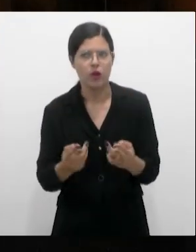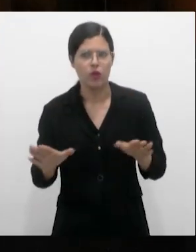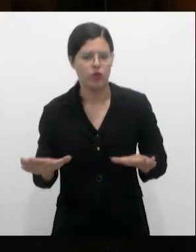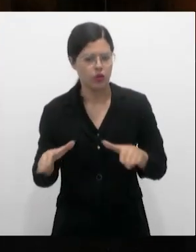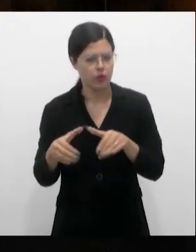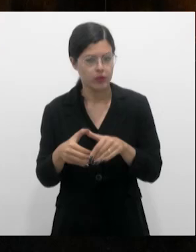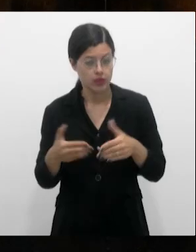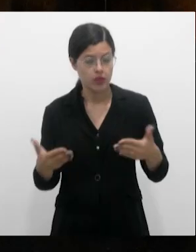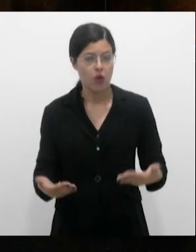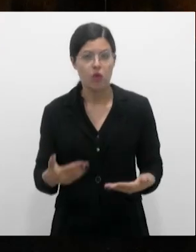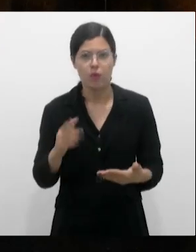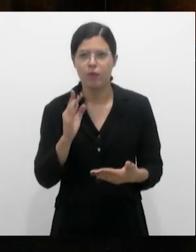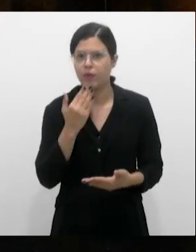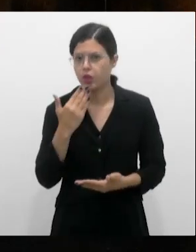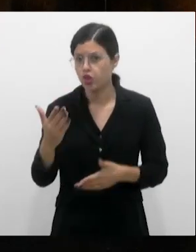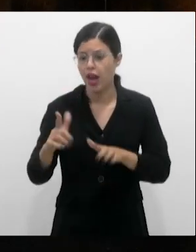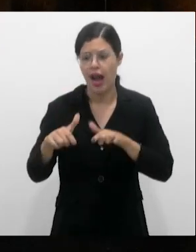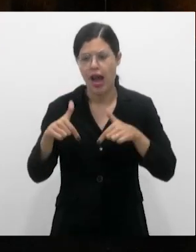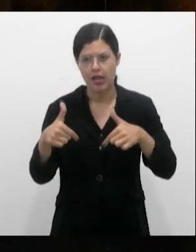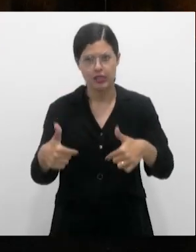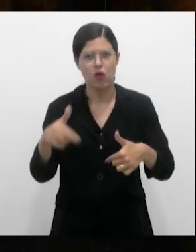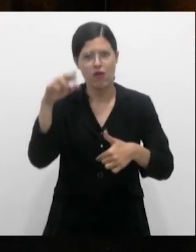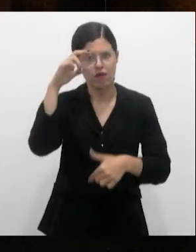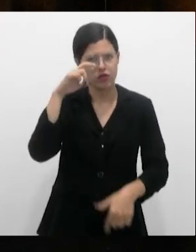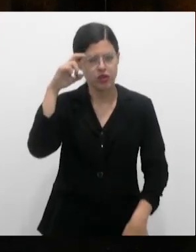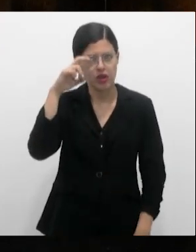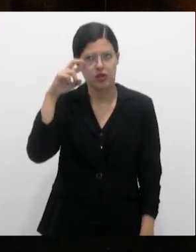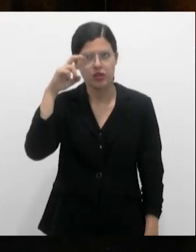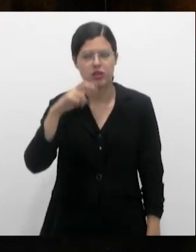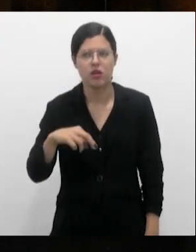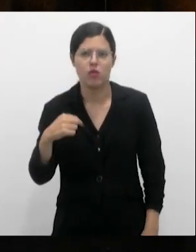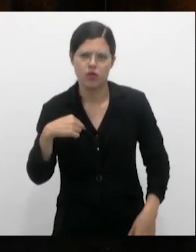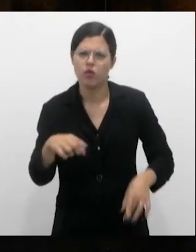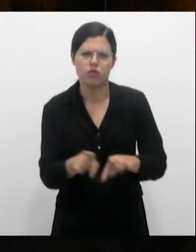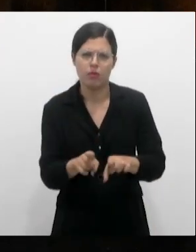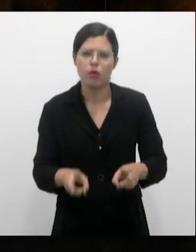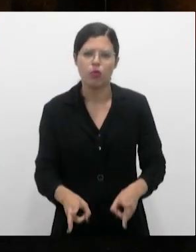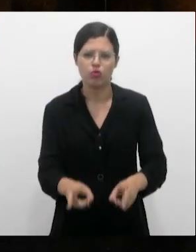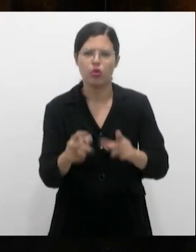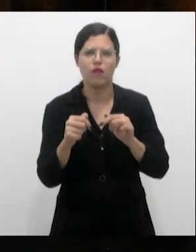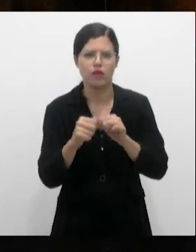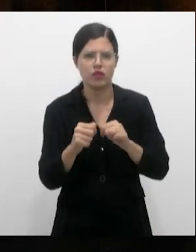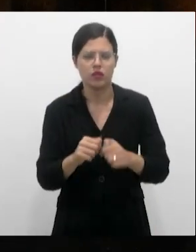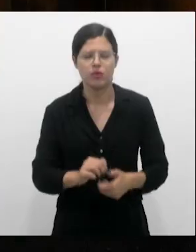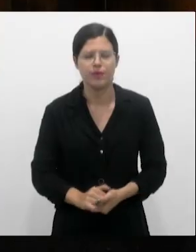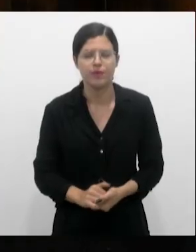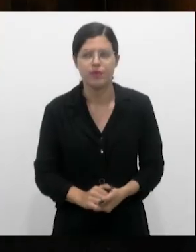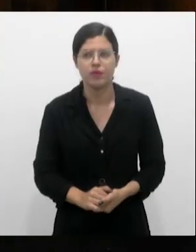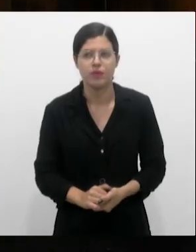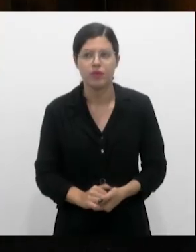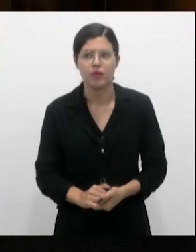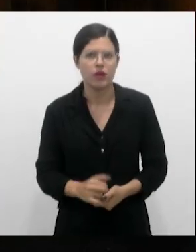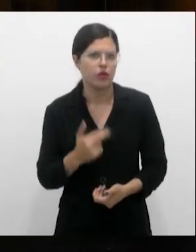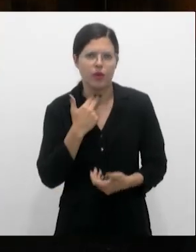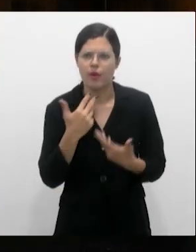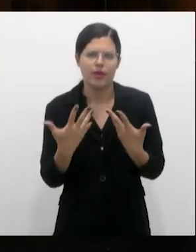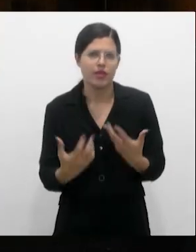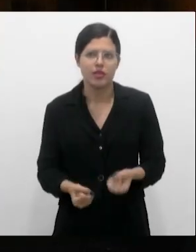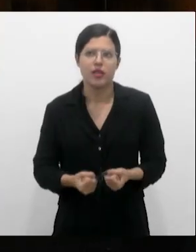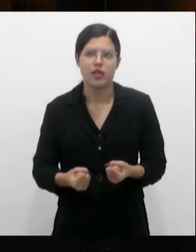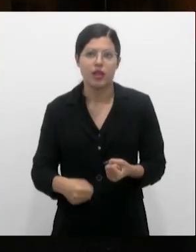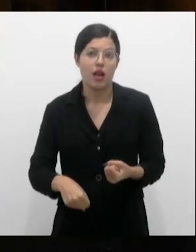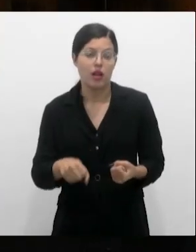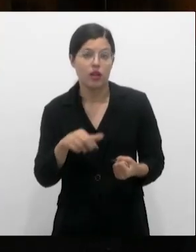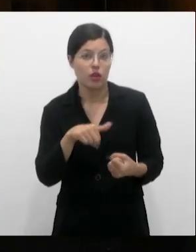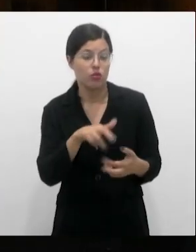nós pedirmos mais ações e mais fiscalizações, o qual eu também vou fazer. E não é possível admitir que o órgão responsável pela